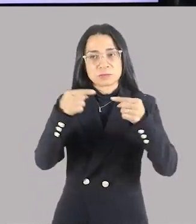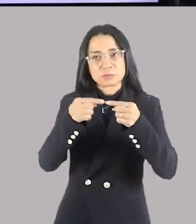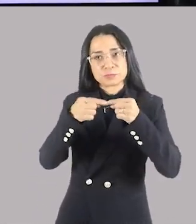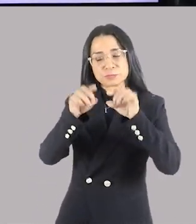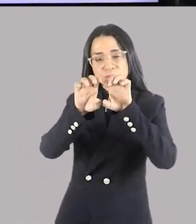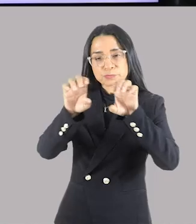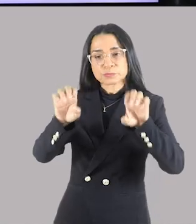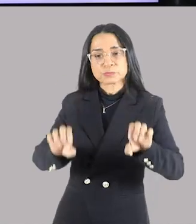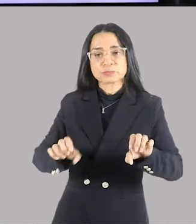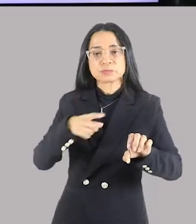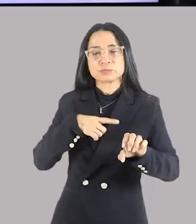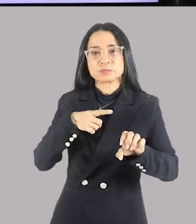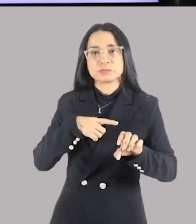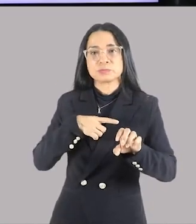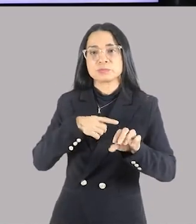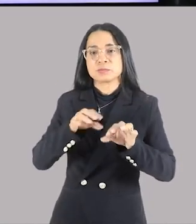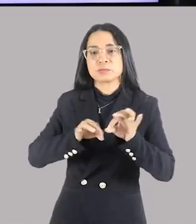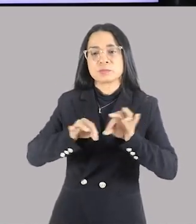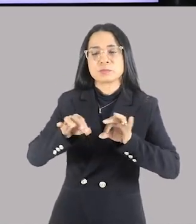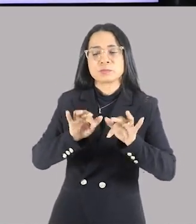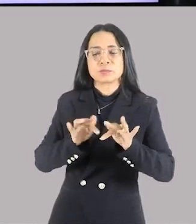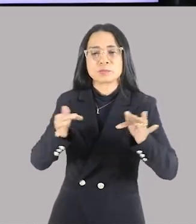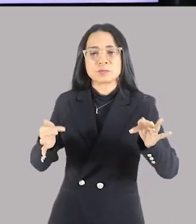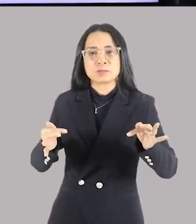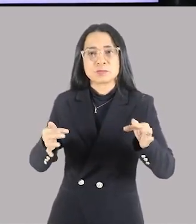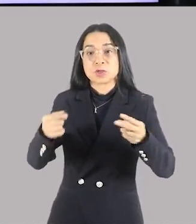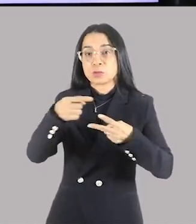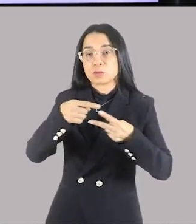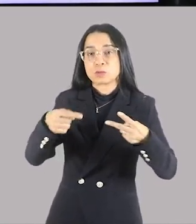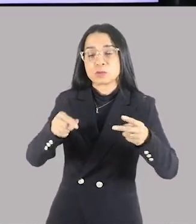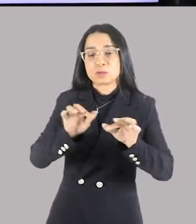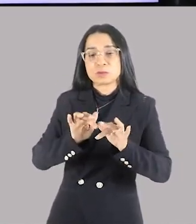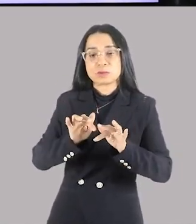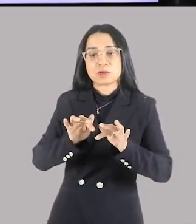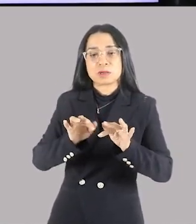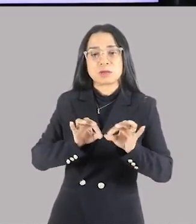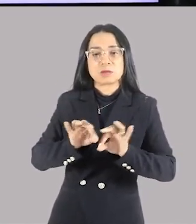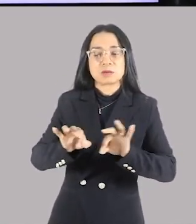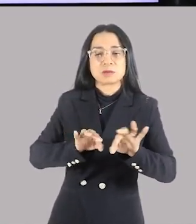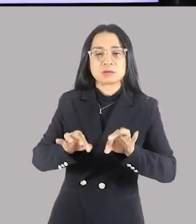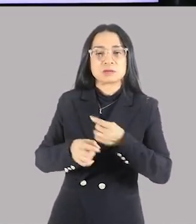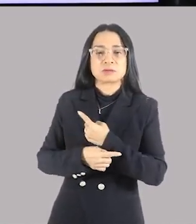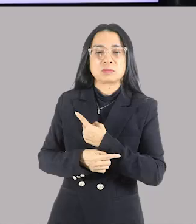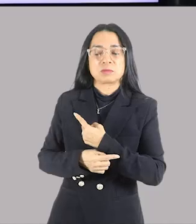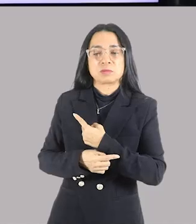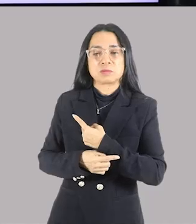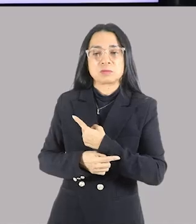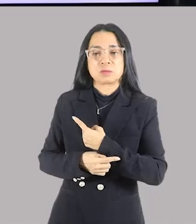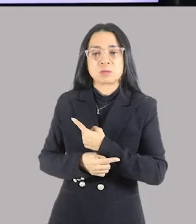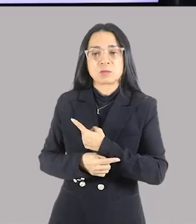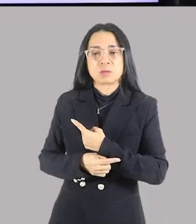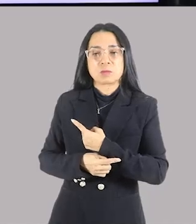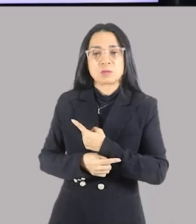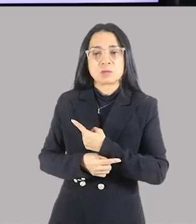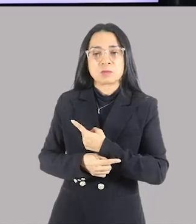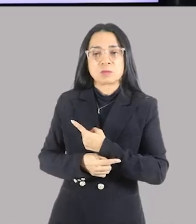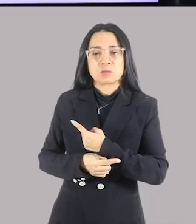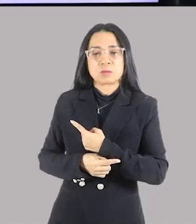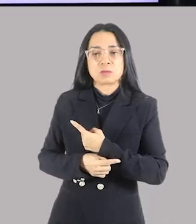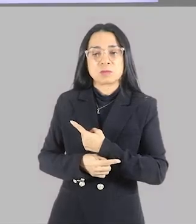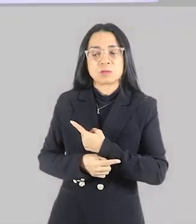mais simples, uma dupla organização. Quanto à estrutura, os órgãos podem ser simples ou unitários, ou os órgãos podem ser